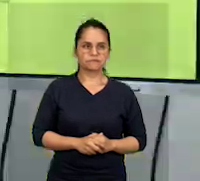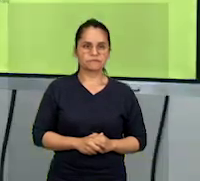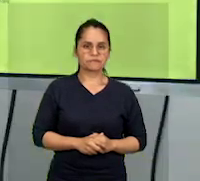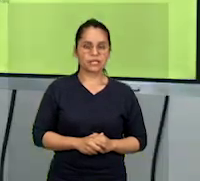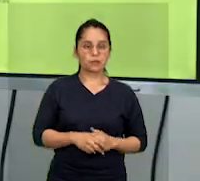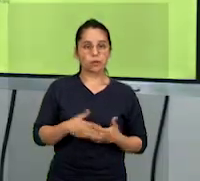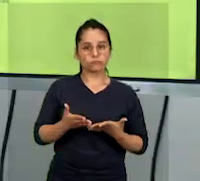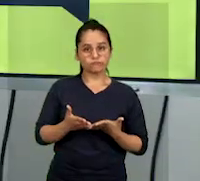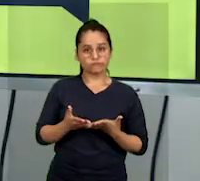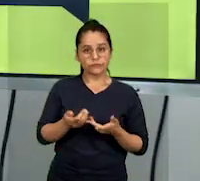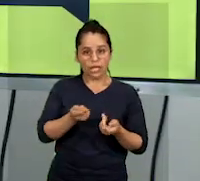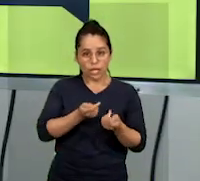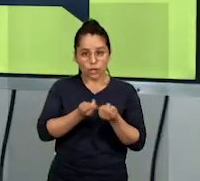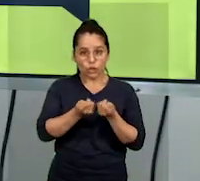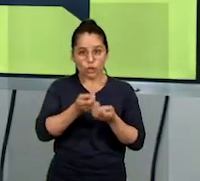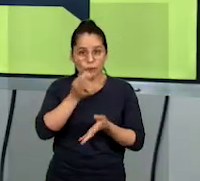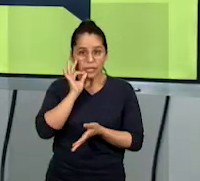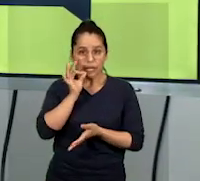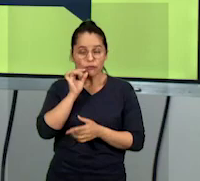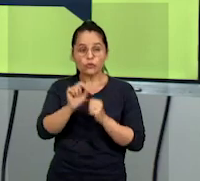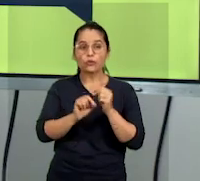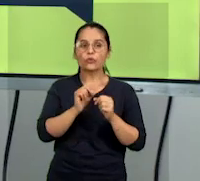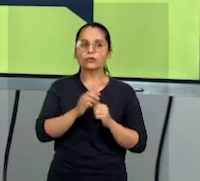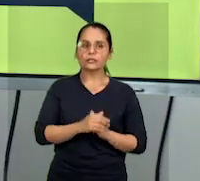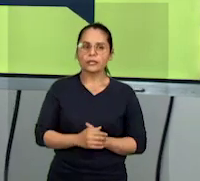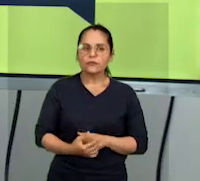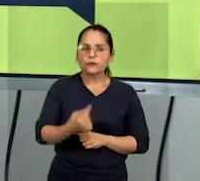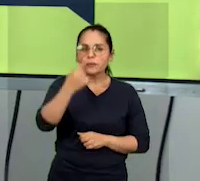Sobre a economia cafeeira, a gente tem que